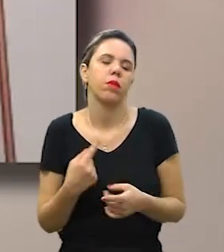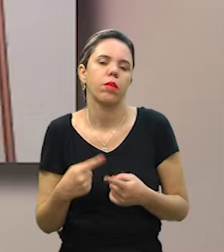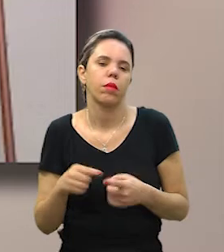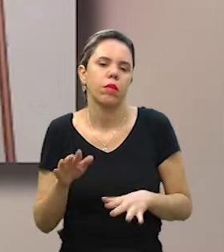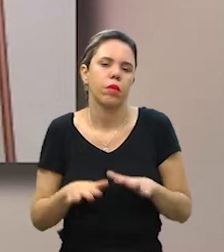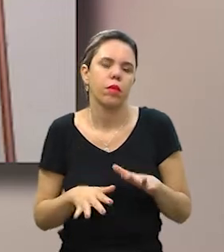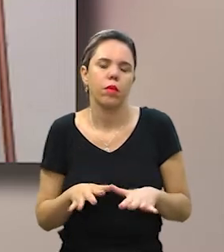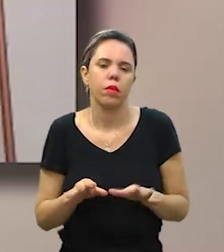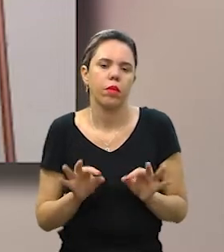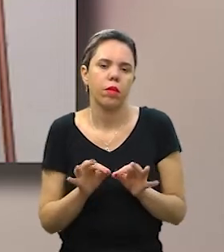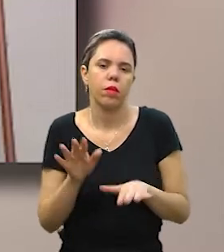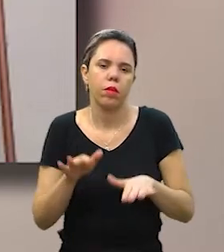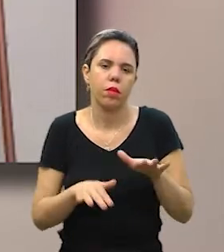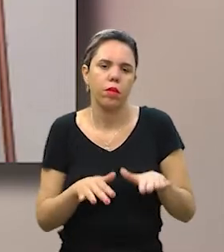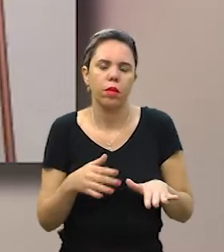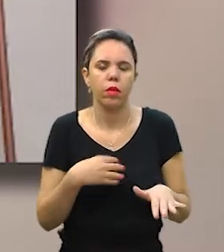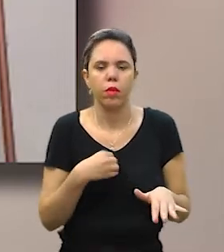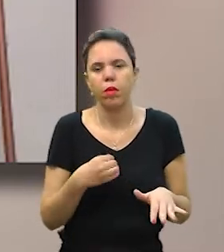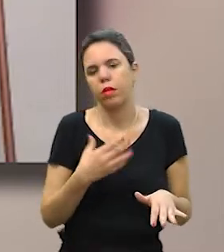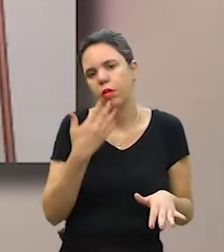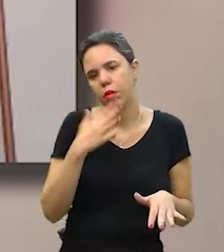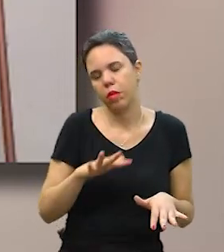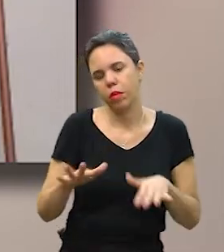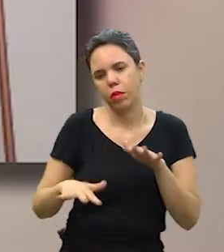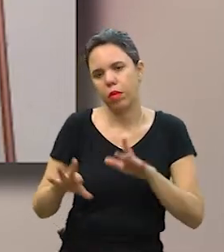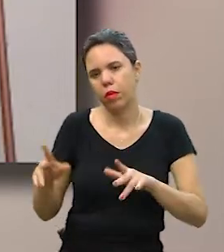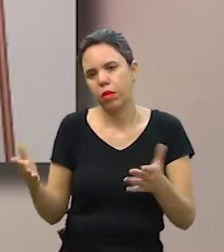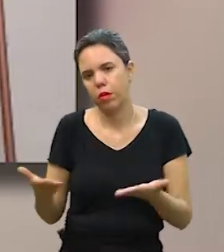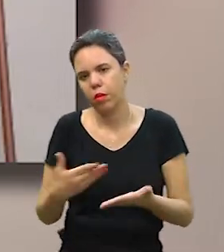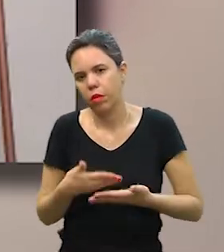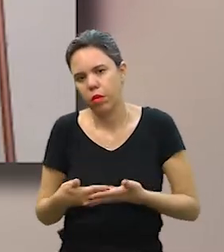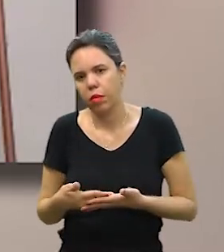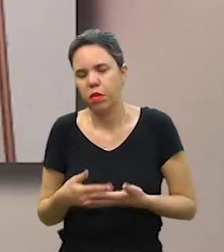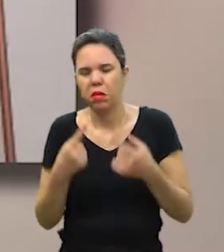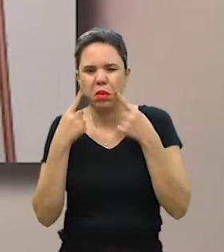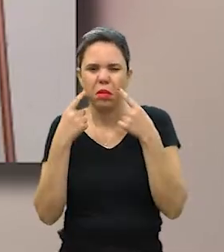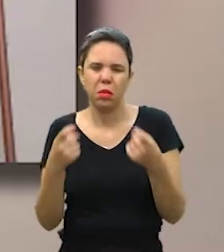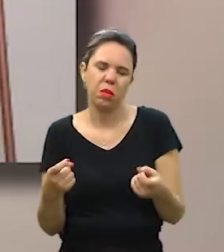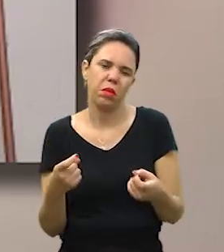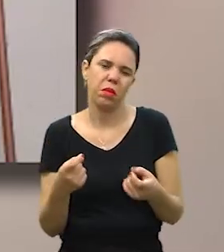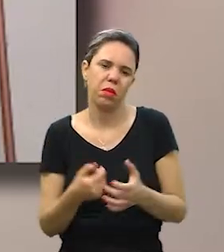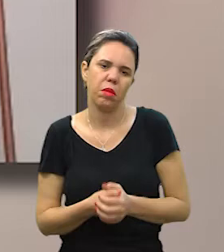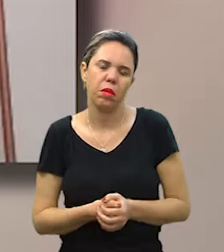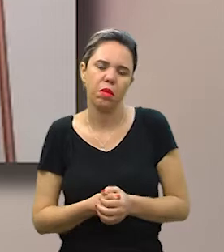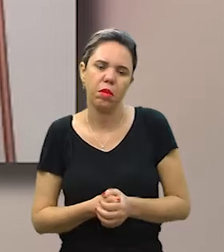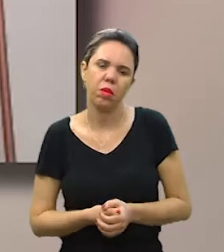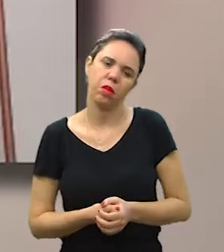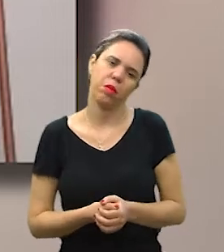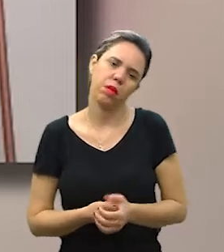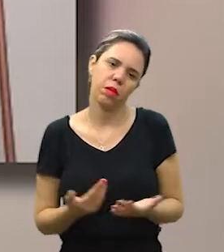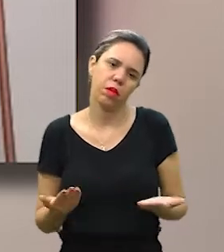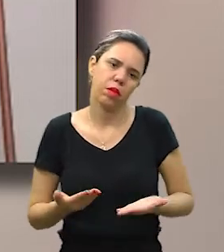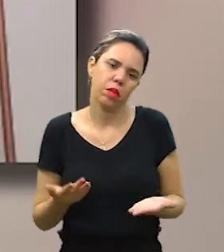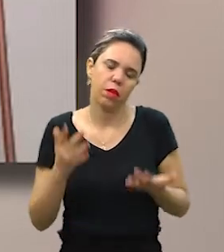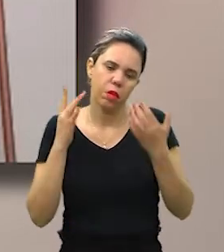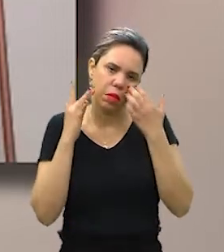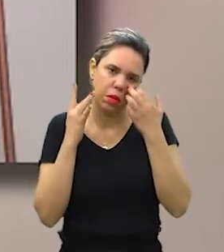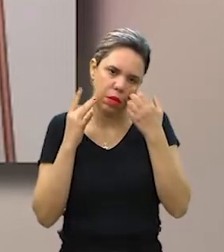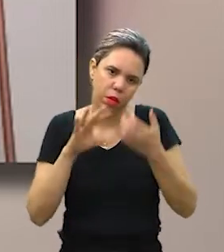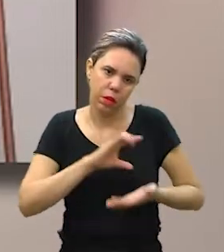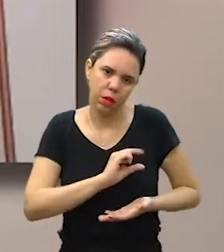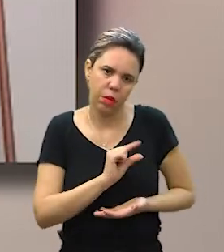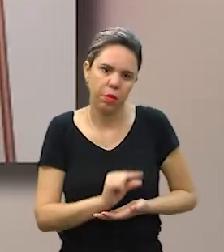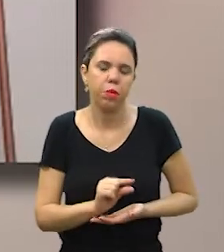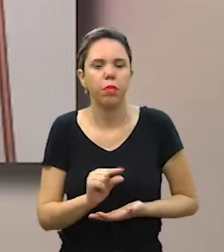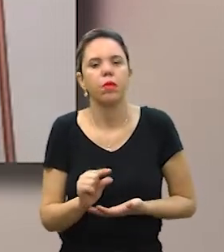Porque às vezes é muito específico. Ah, porque hoje o meu bebê está mais choroso, hoje eu achei que ele